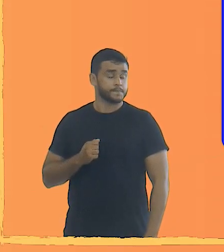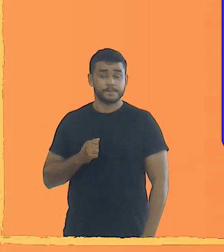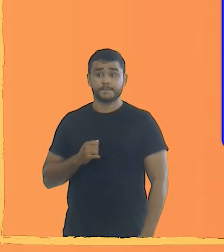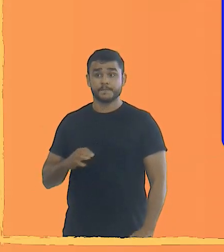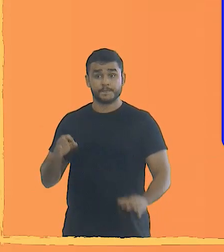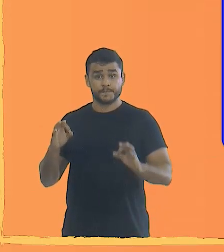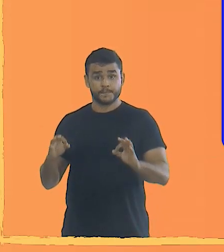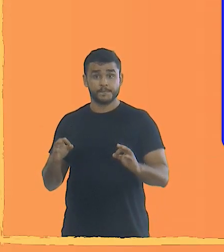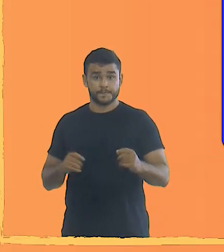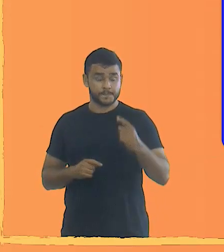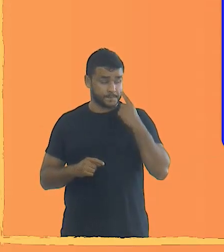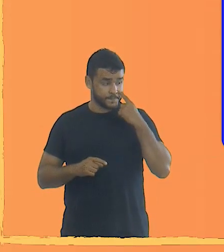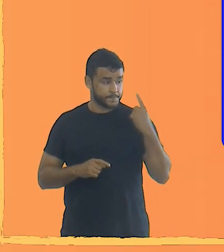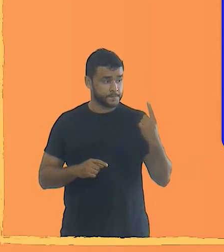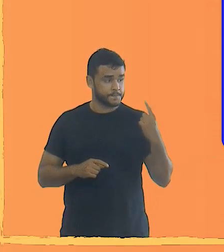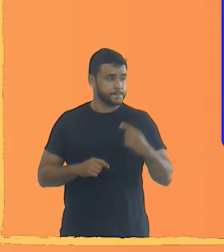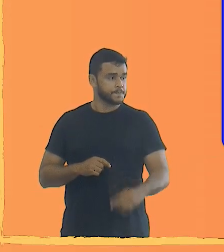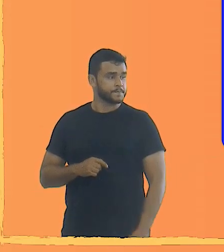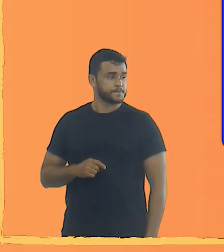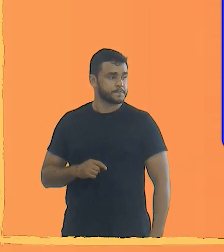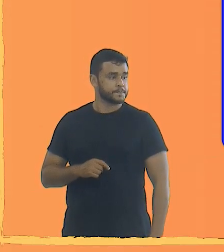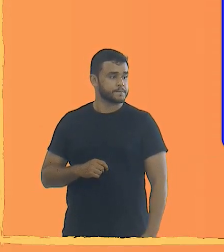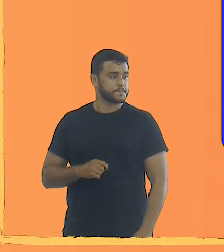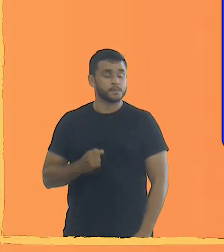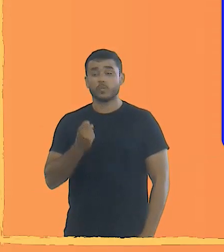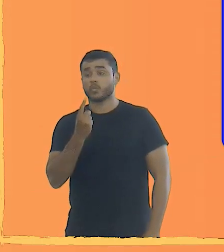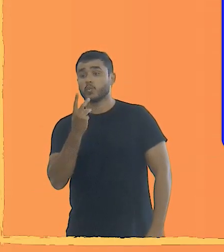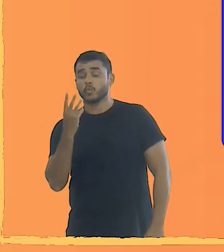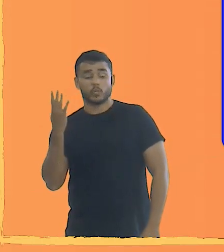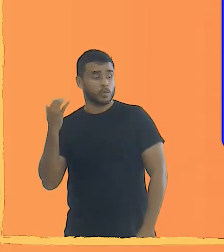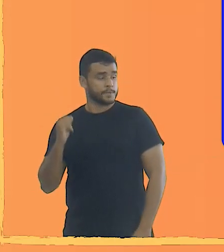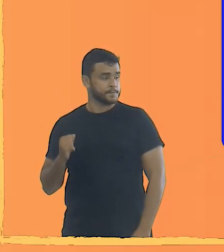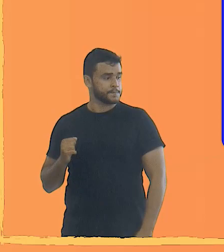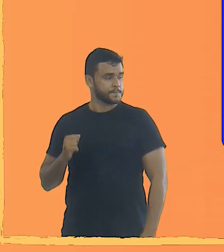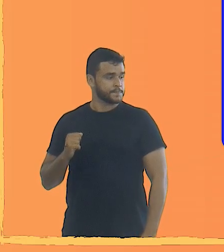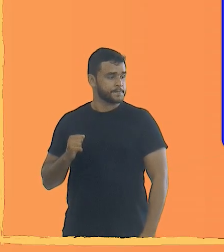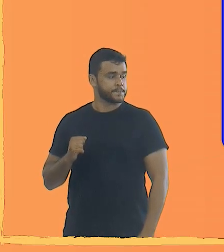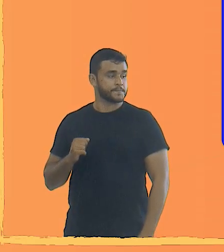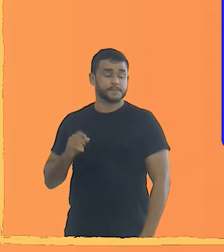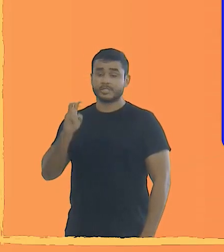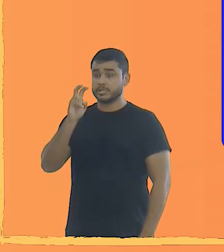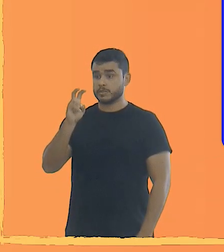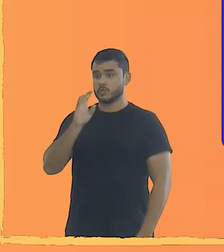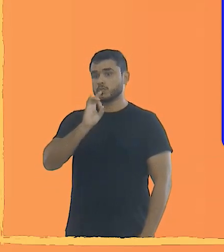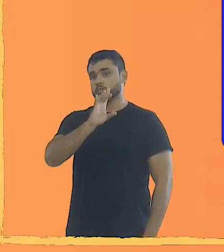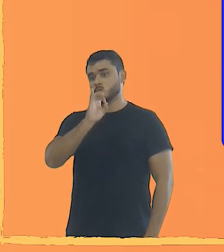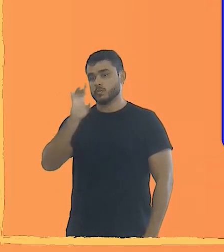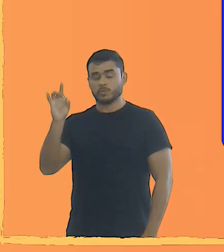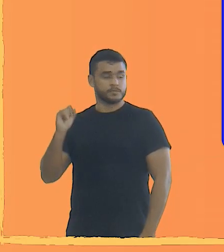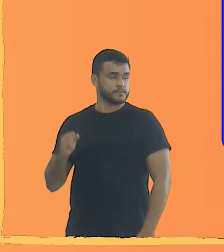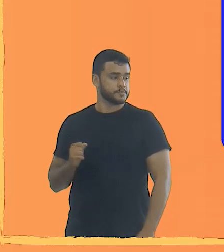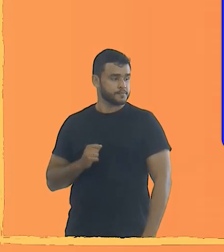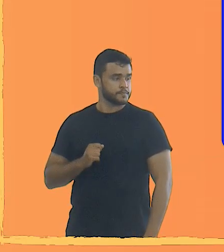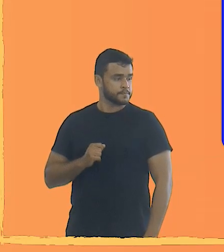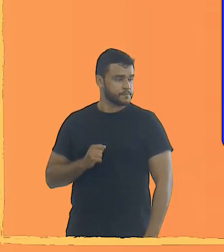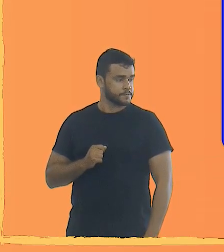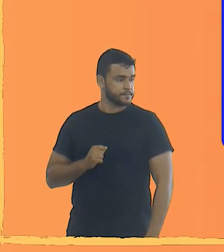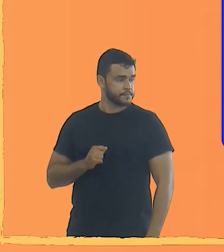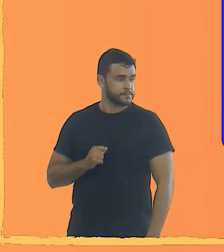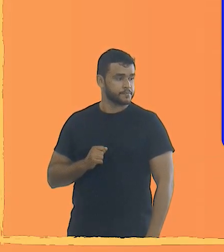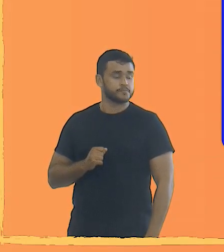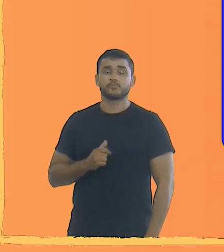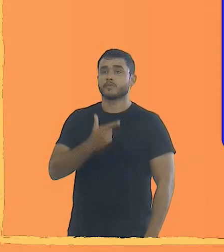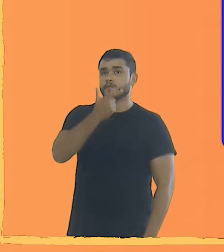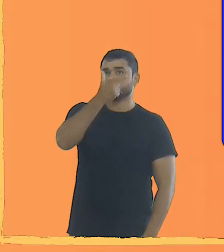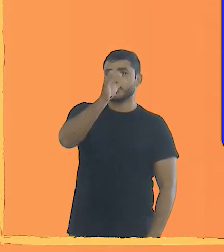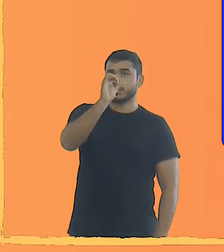certo. São 3 letras e 2 dígitos. Cada letra com quantas possibilidades? 26. E cada dígito